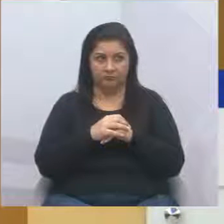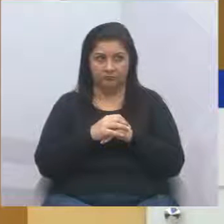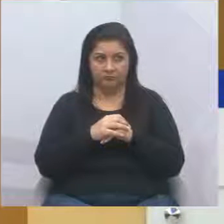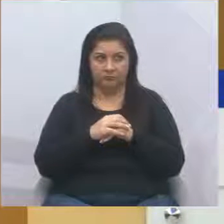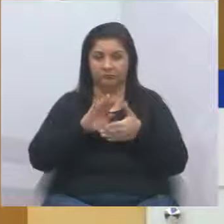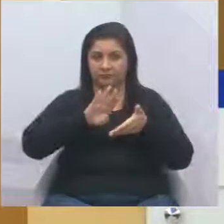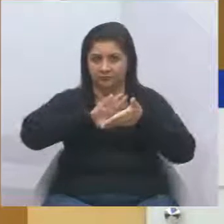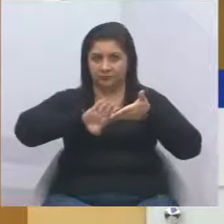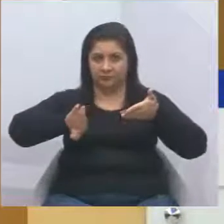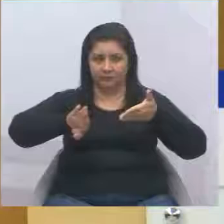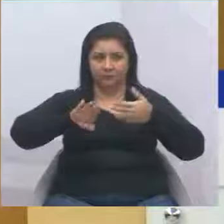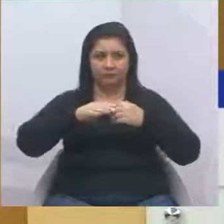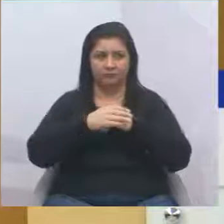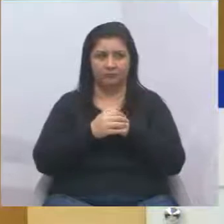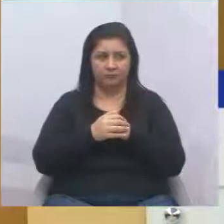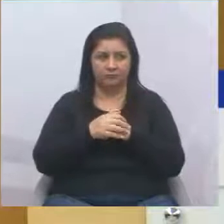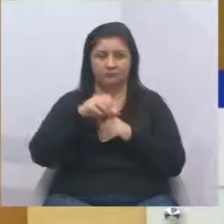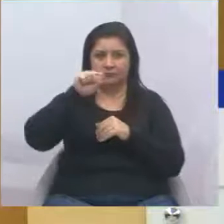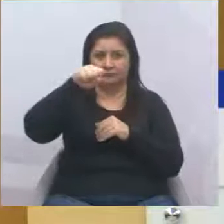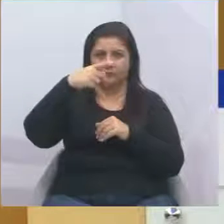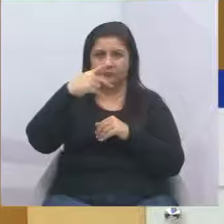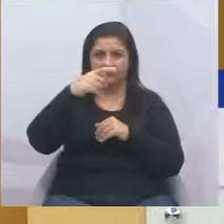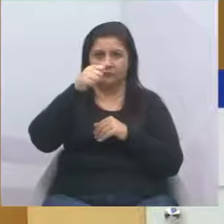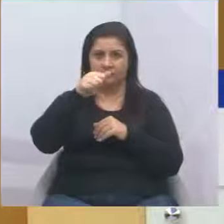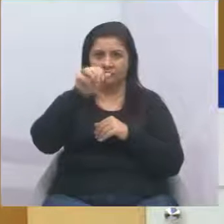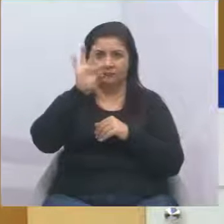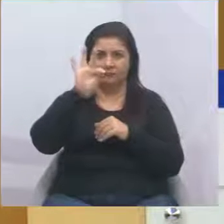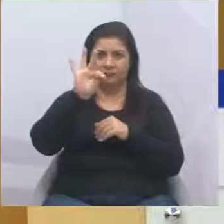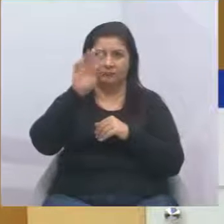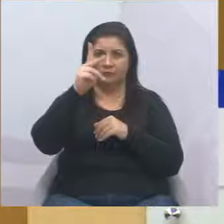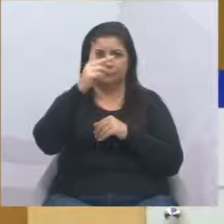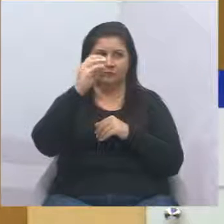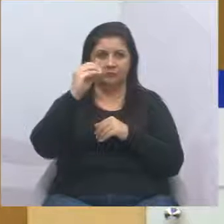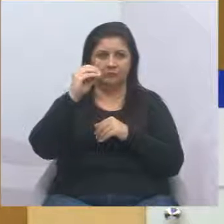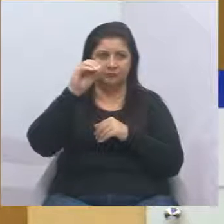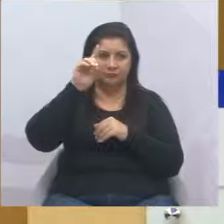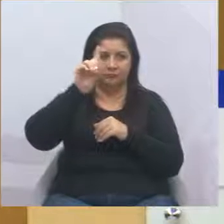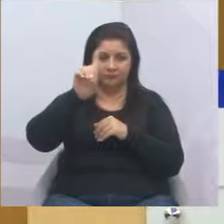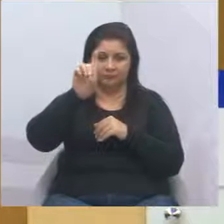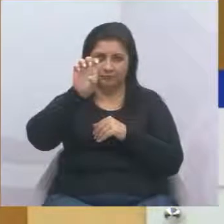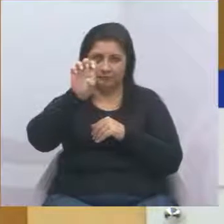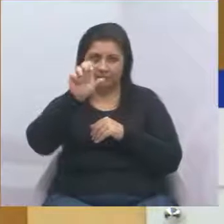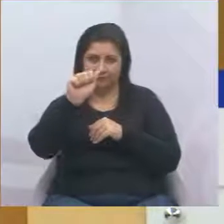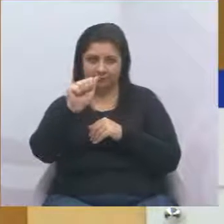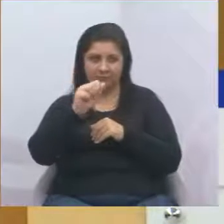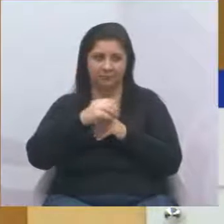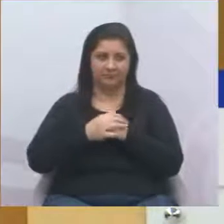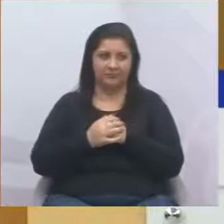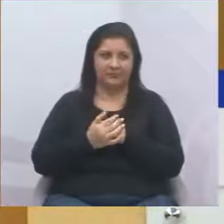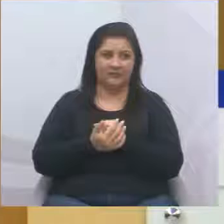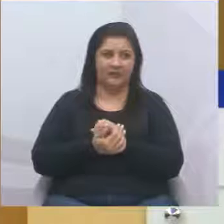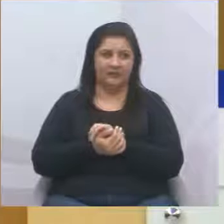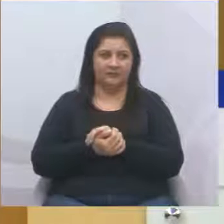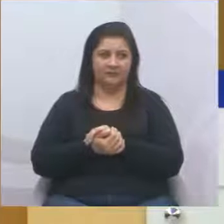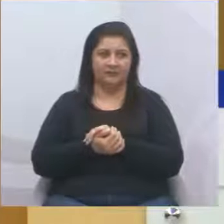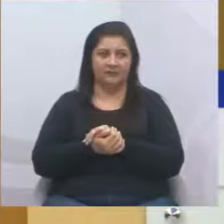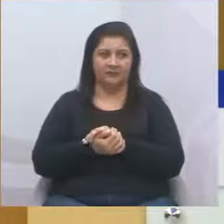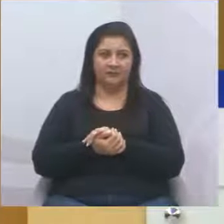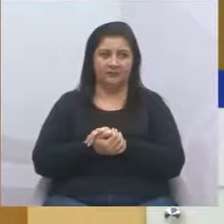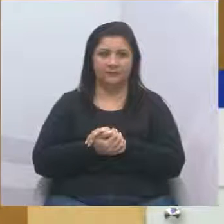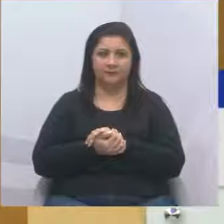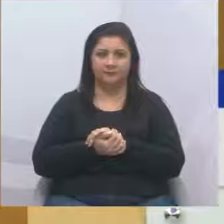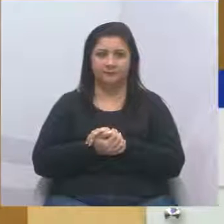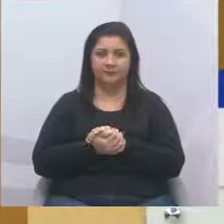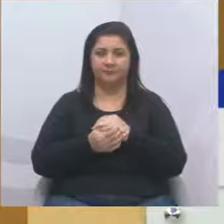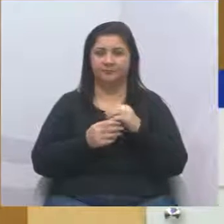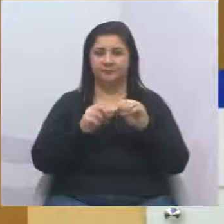as da espécie Patódia campanulata e leucaena leucocefala. Parágrafo